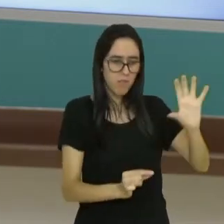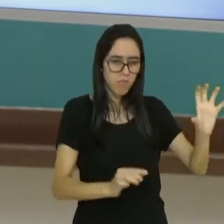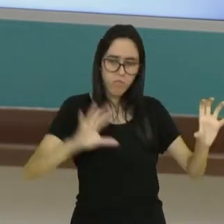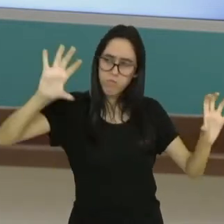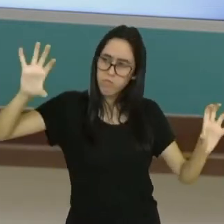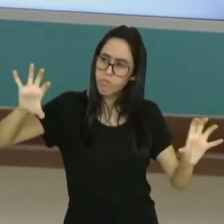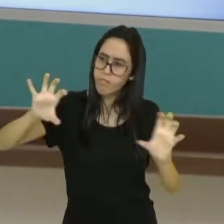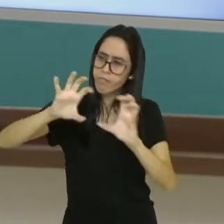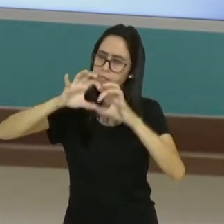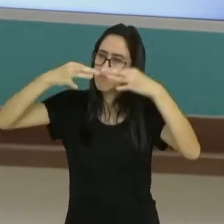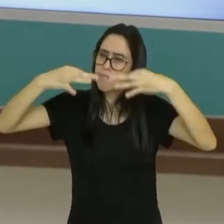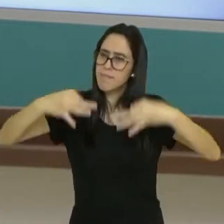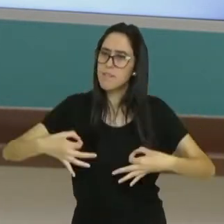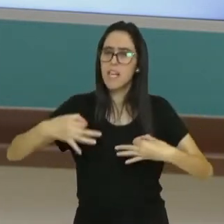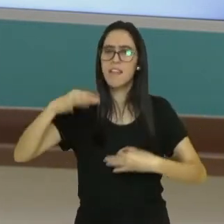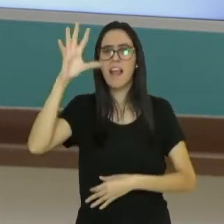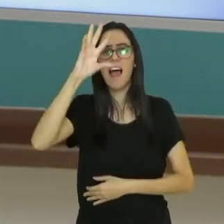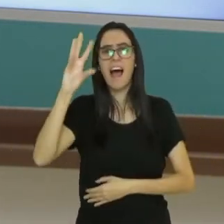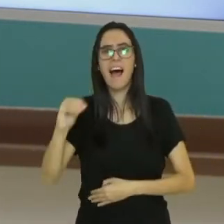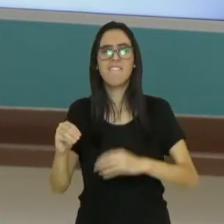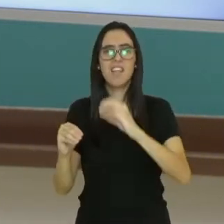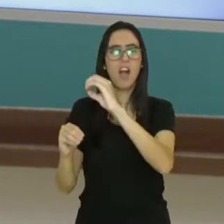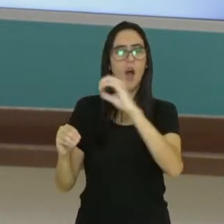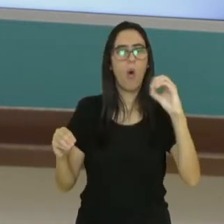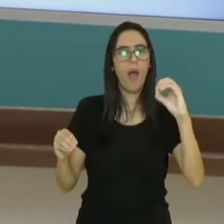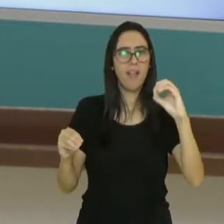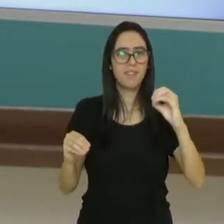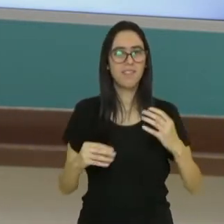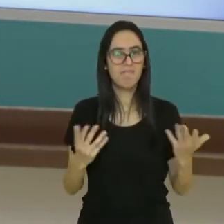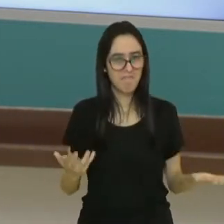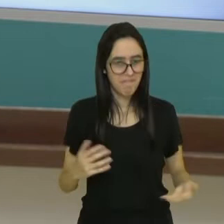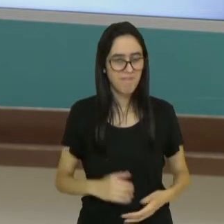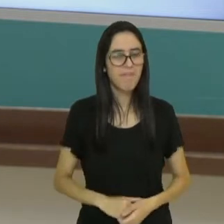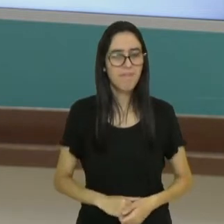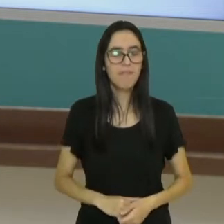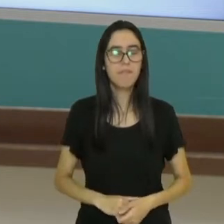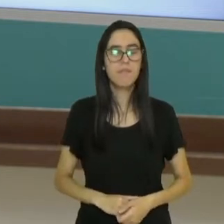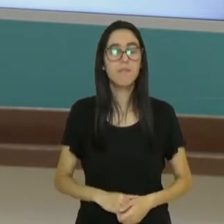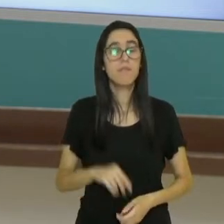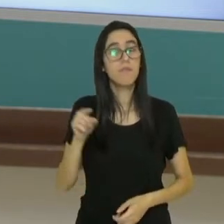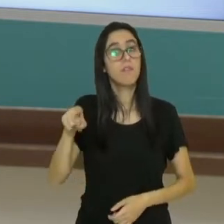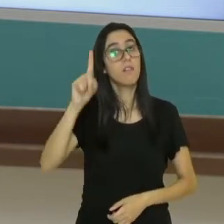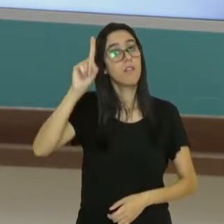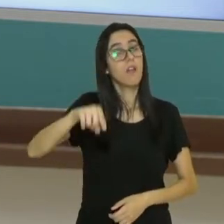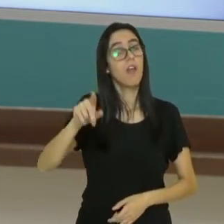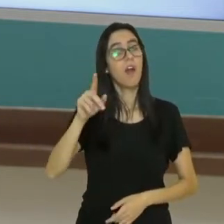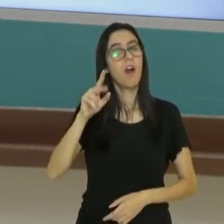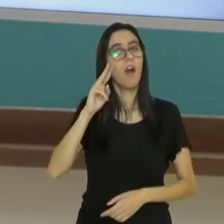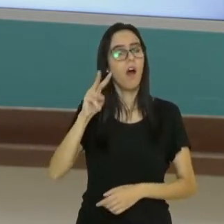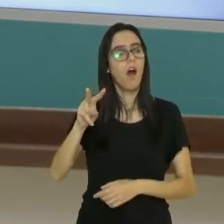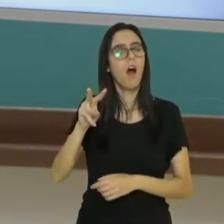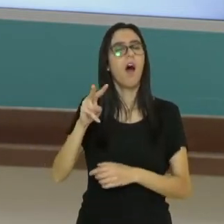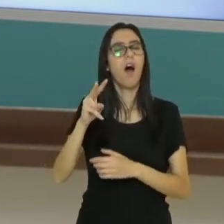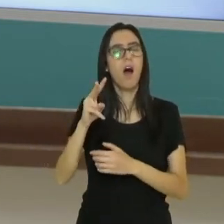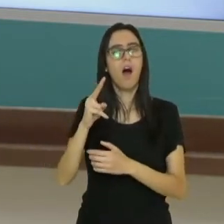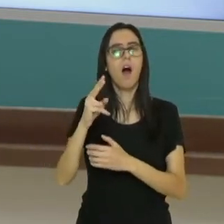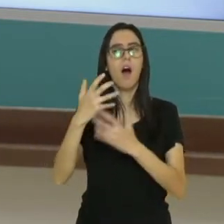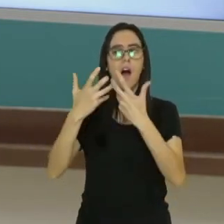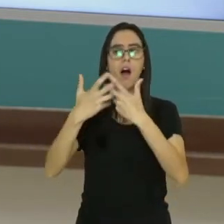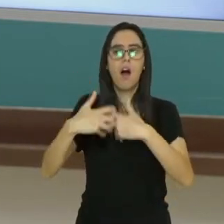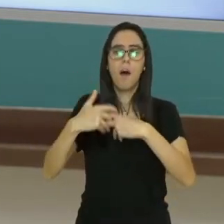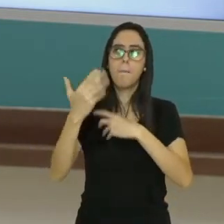encaixa perfeitamente com a costa oeste do continente africano. Isso foi uma das evidências ali do estudo dele.